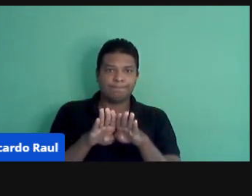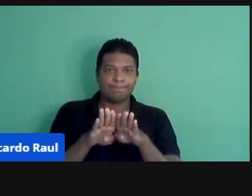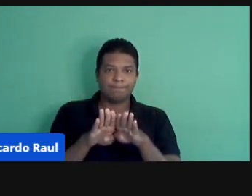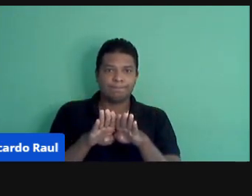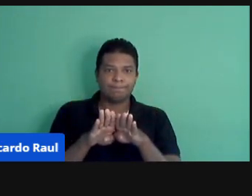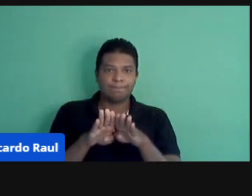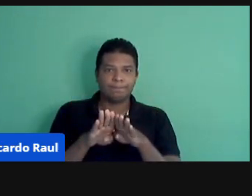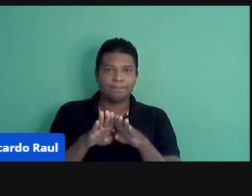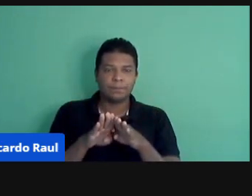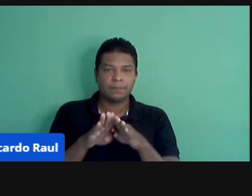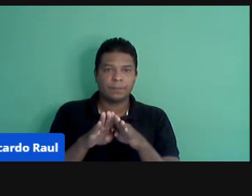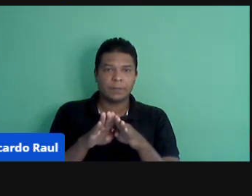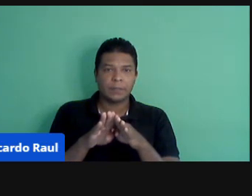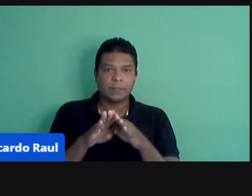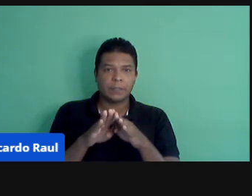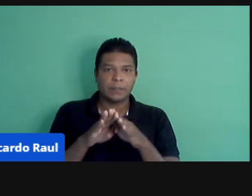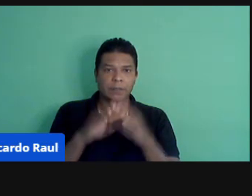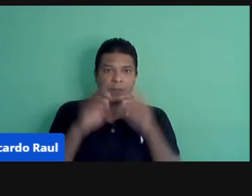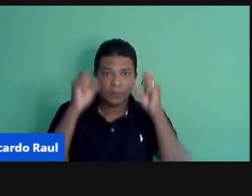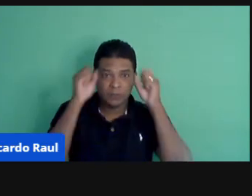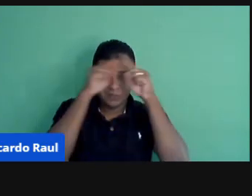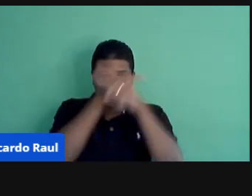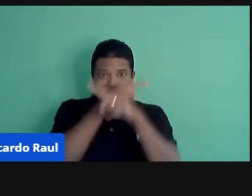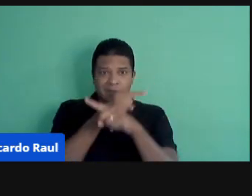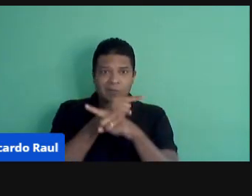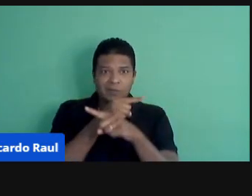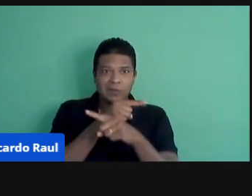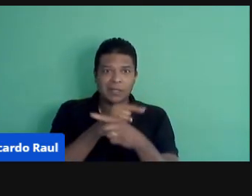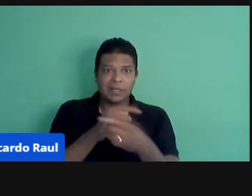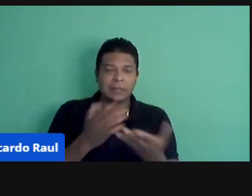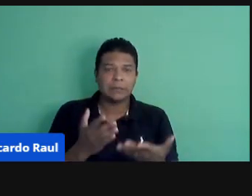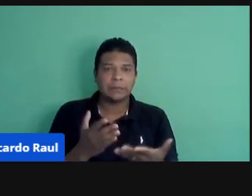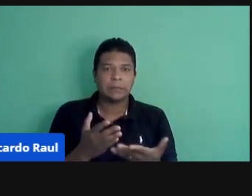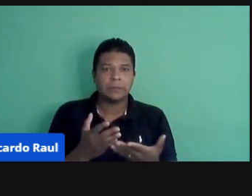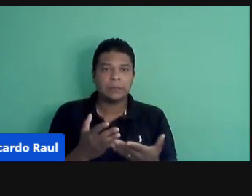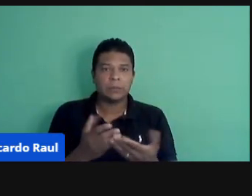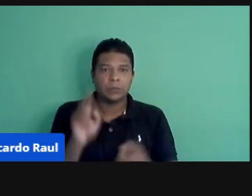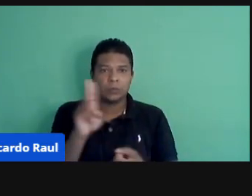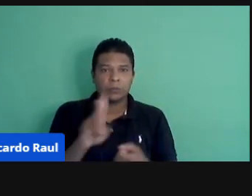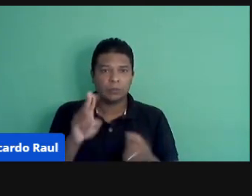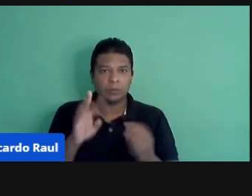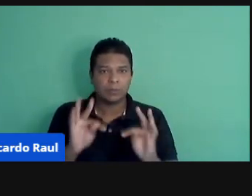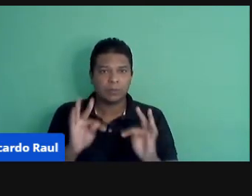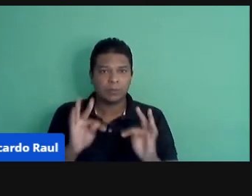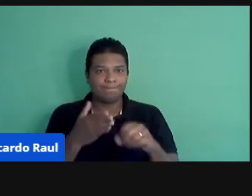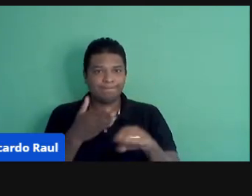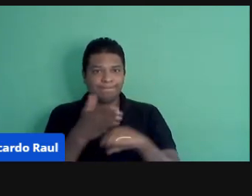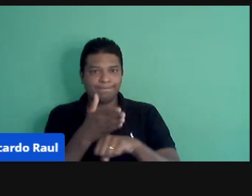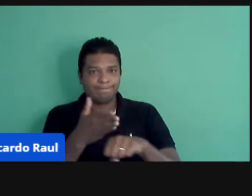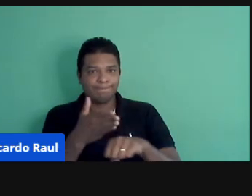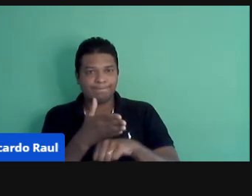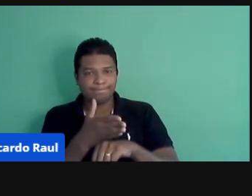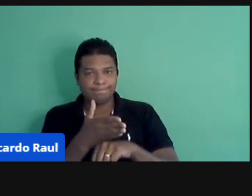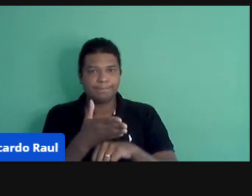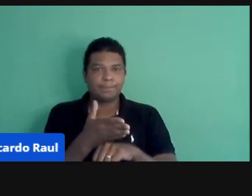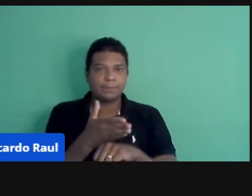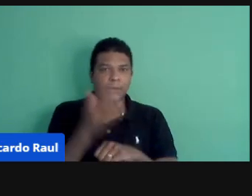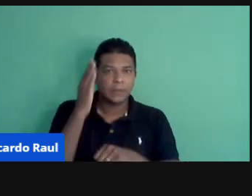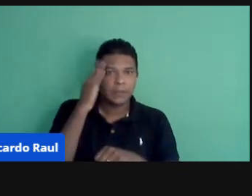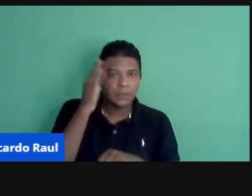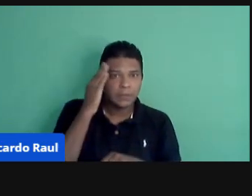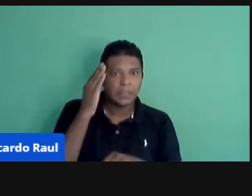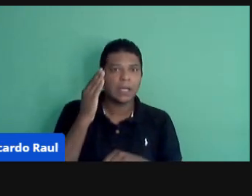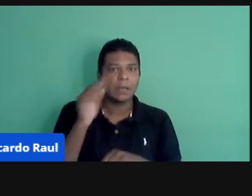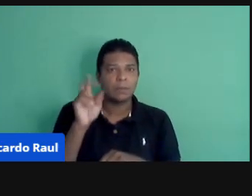uma dificuldade que é o próprio letramento tecnológico, que é aquele aluno que tem o acesso, né, que sabe mexer no